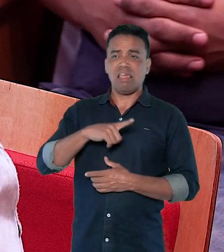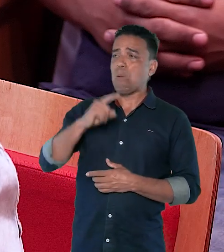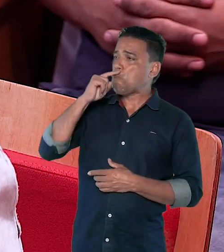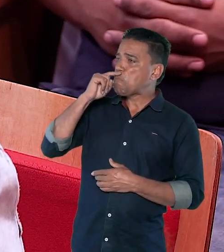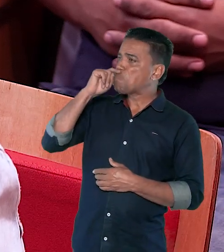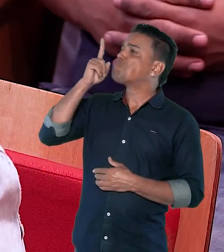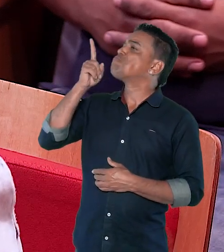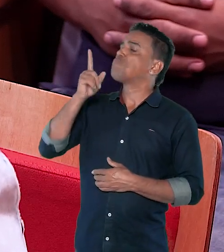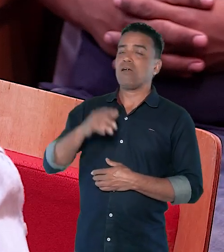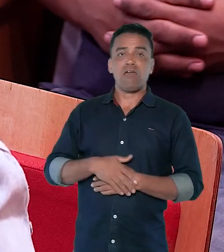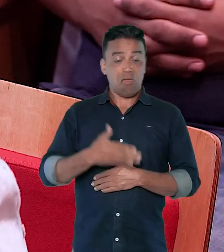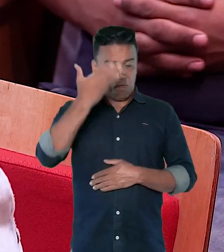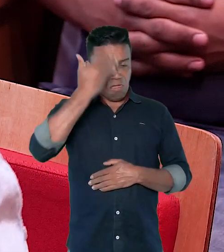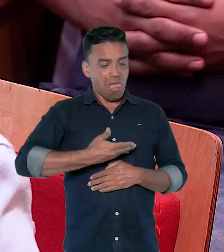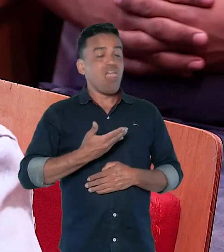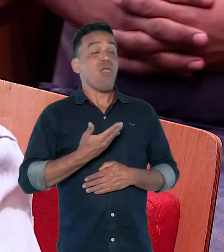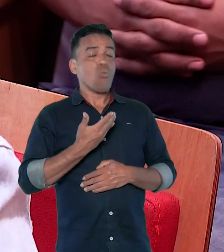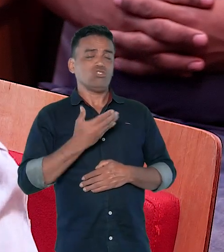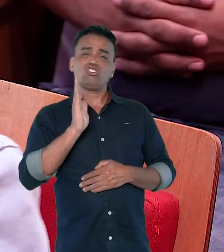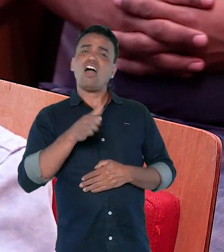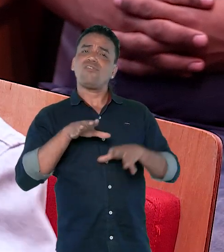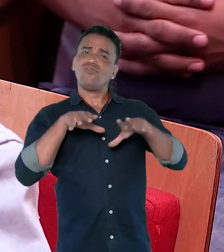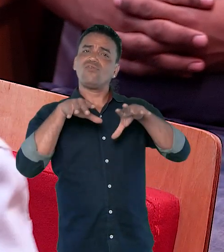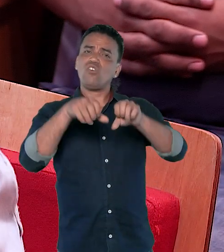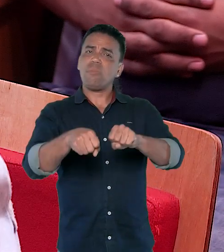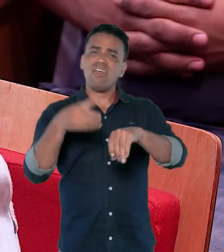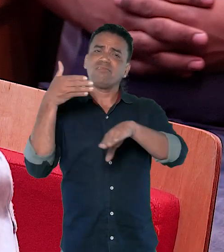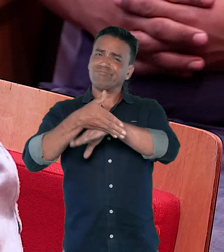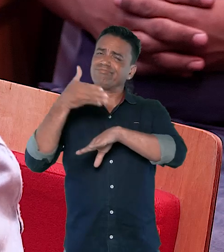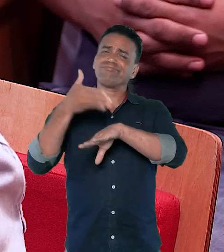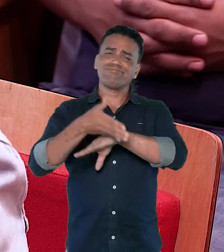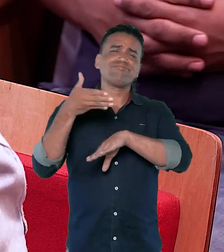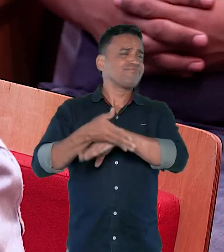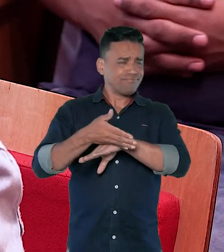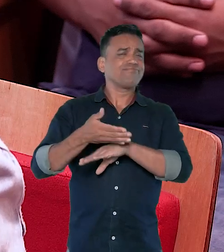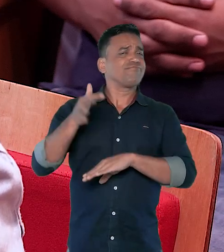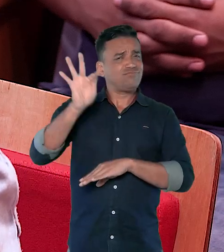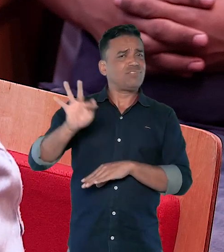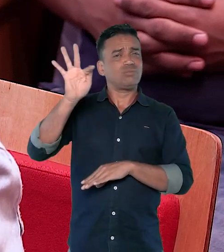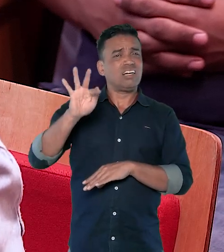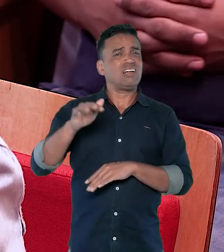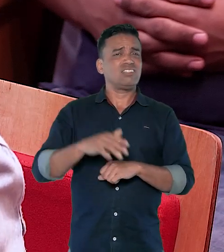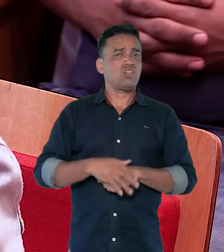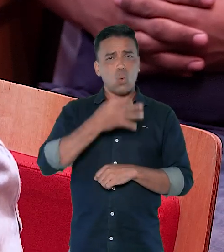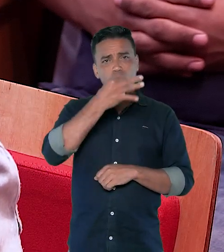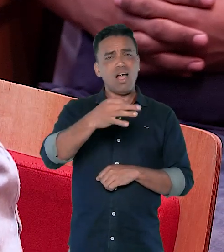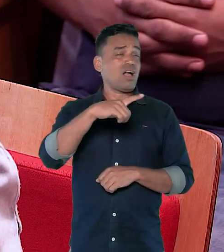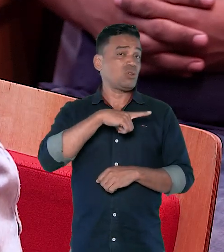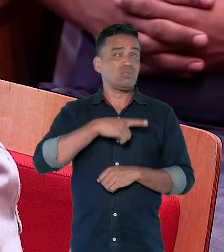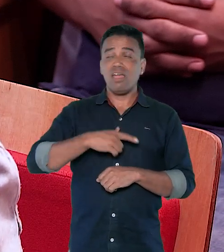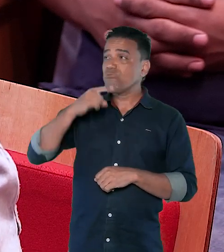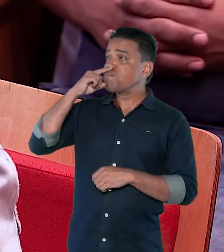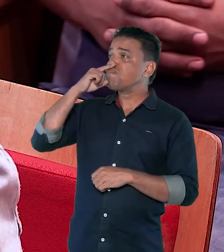prepotência, eu sou formada, frequentei muito tempo. Eu acho que tenho uma prepotência,